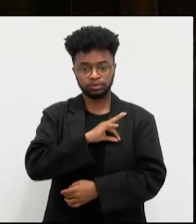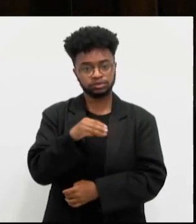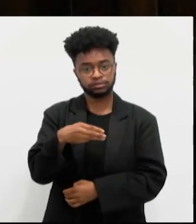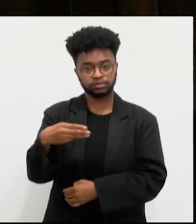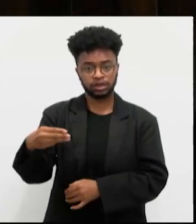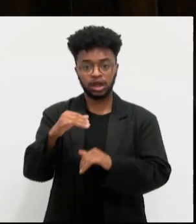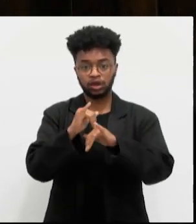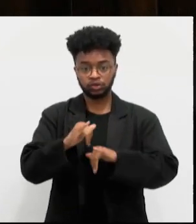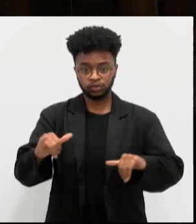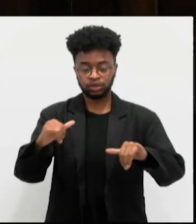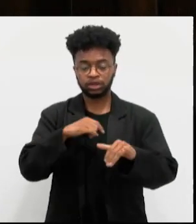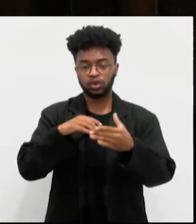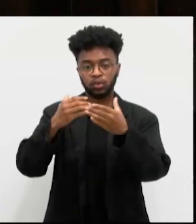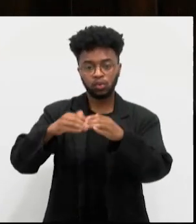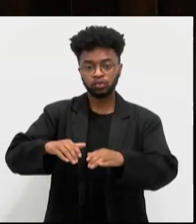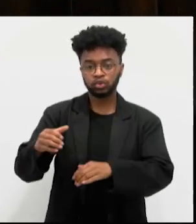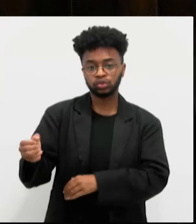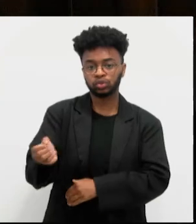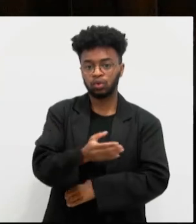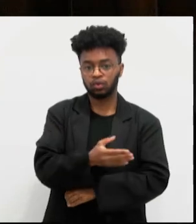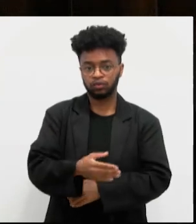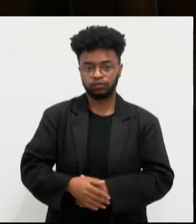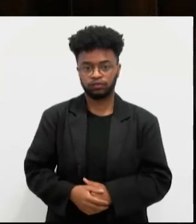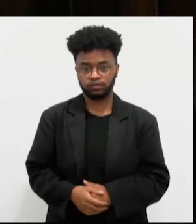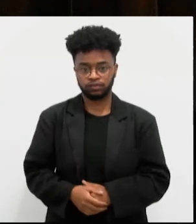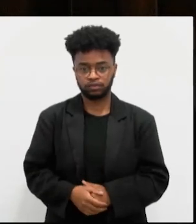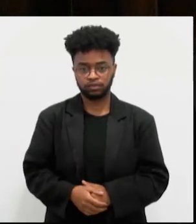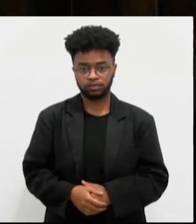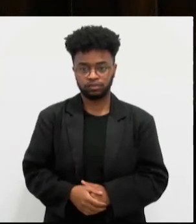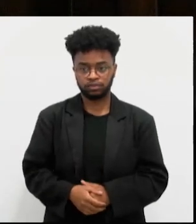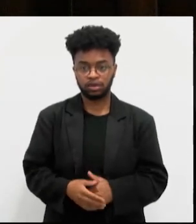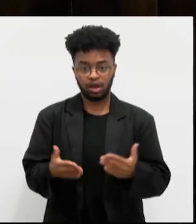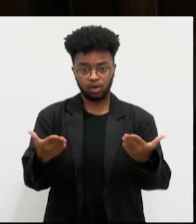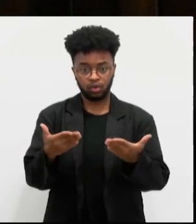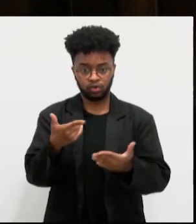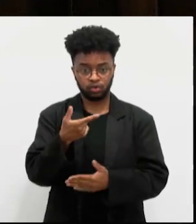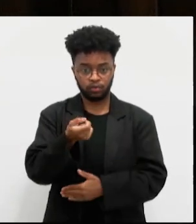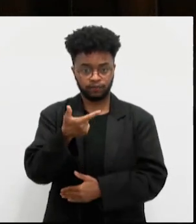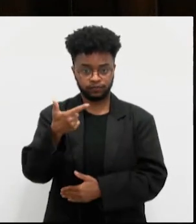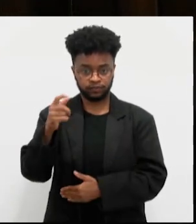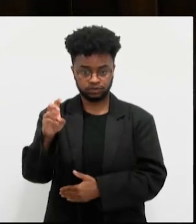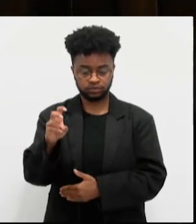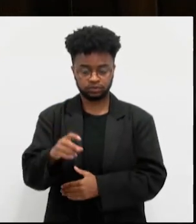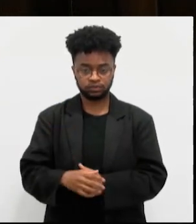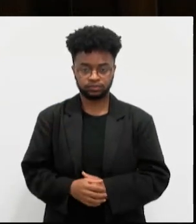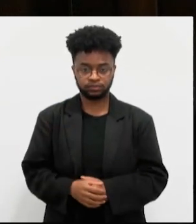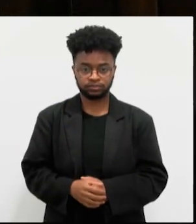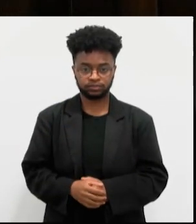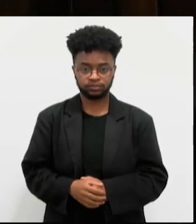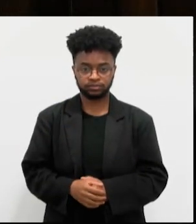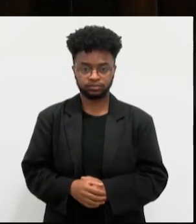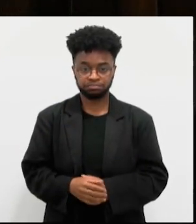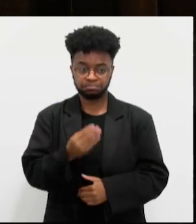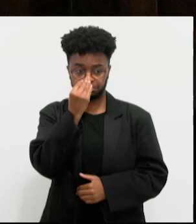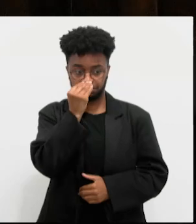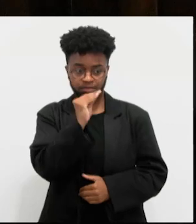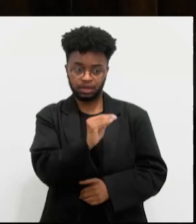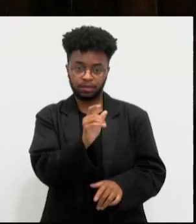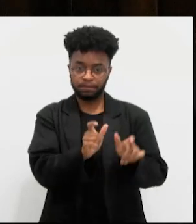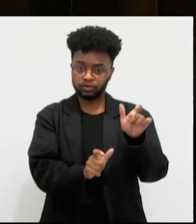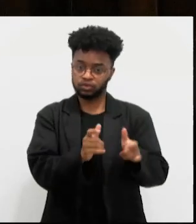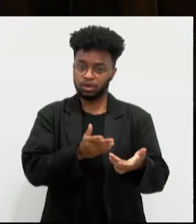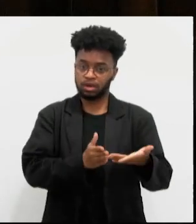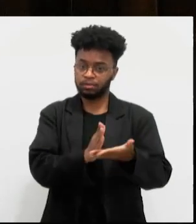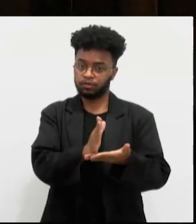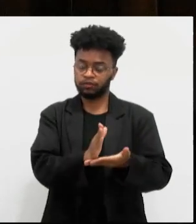de novo concurso para os oficiais ainda em 2025, ignorando os candidatos